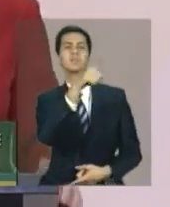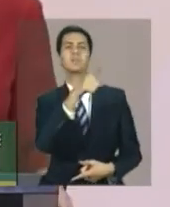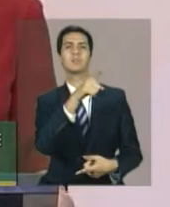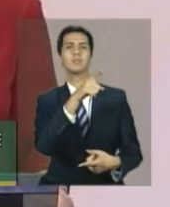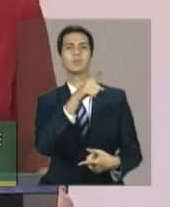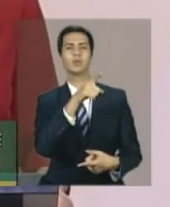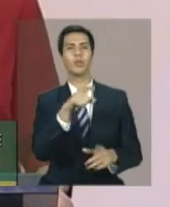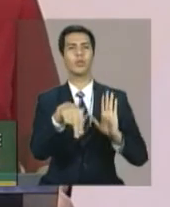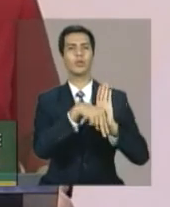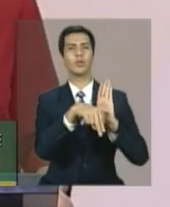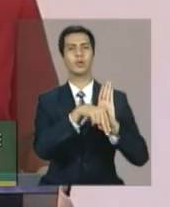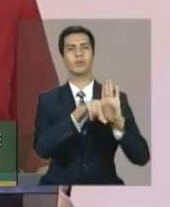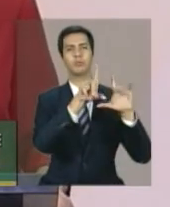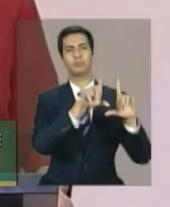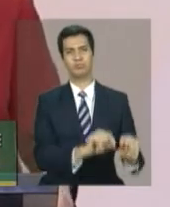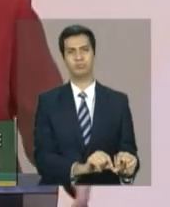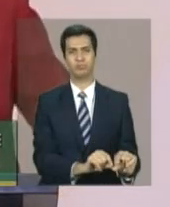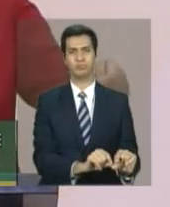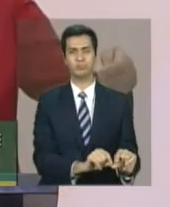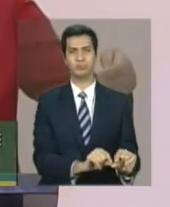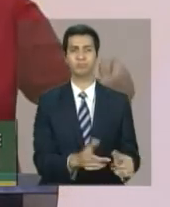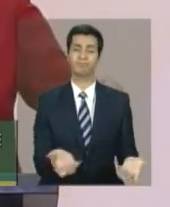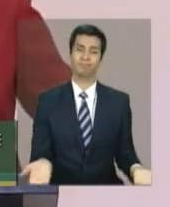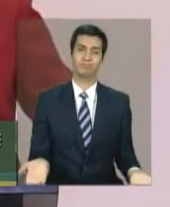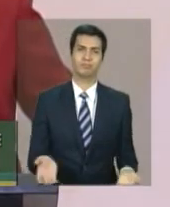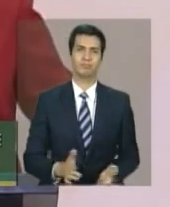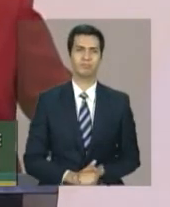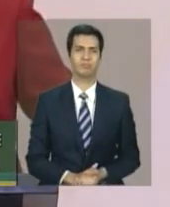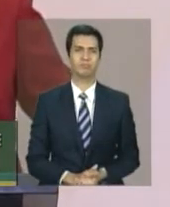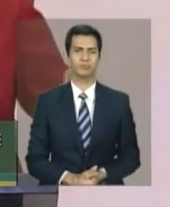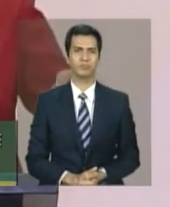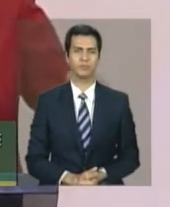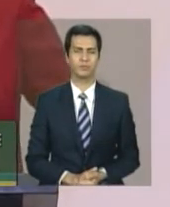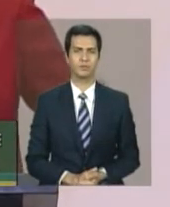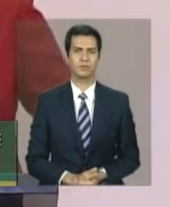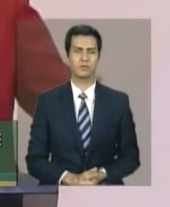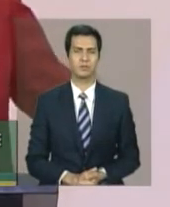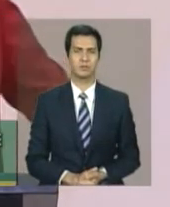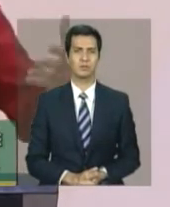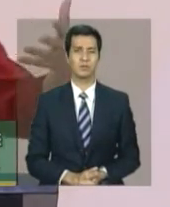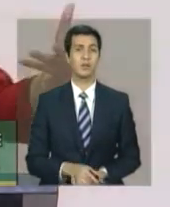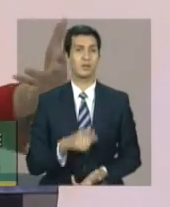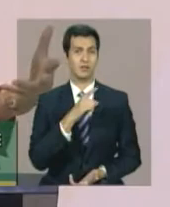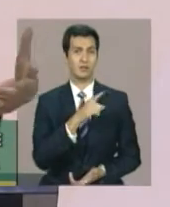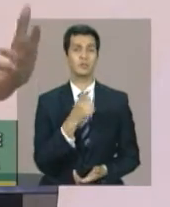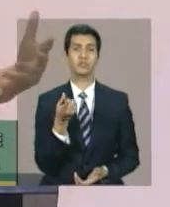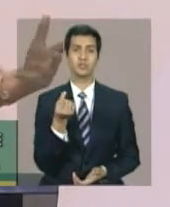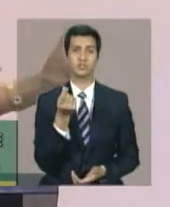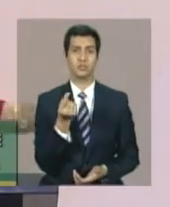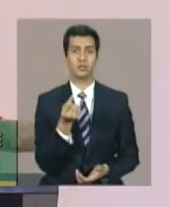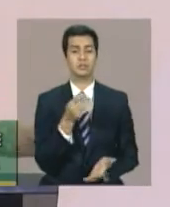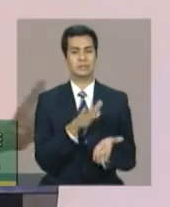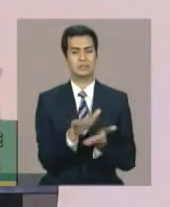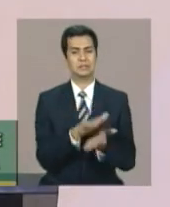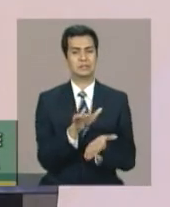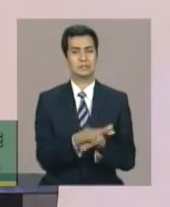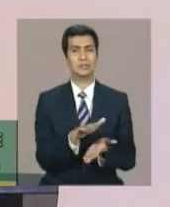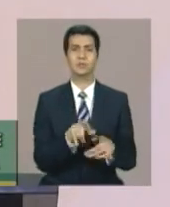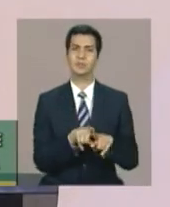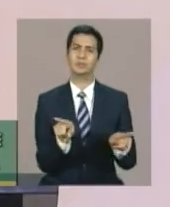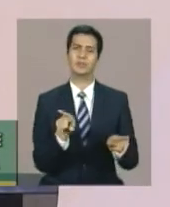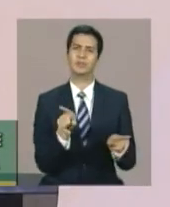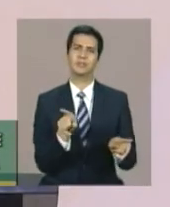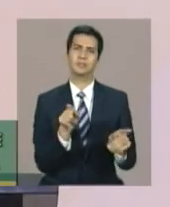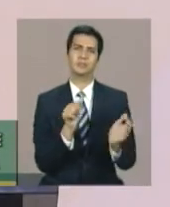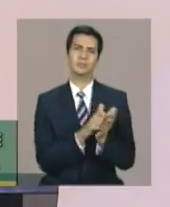não tem grande importância de punição, mas é visível que há impasses